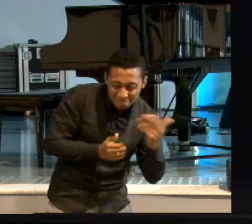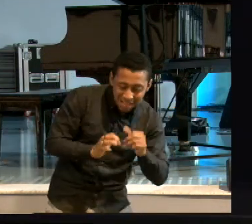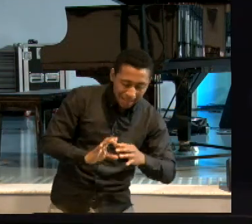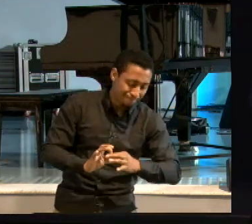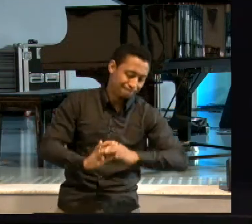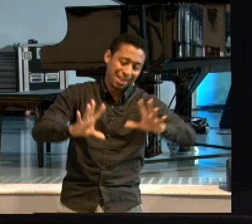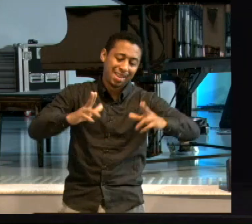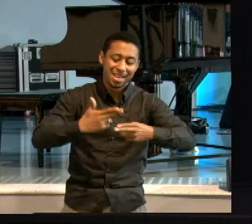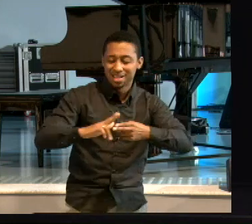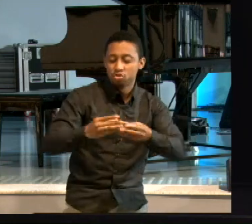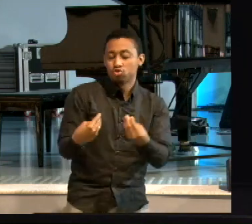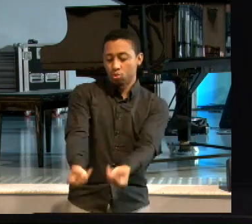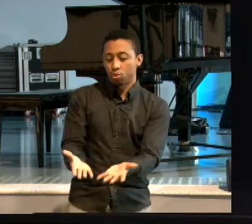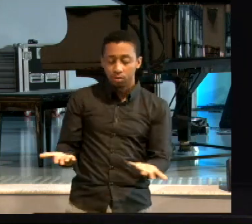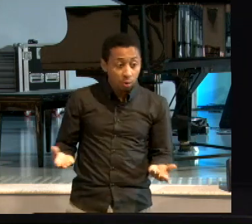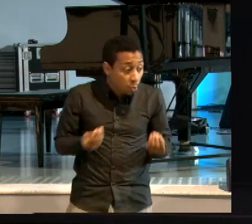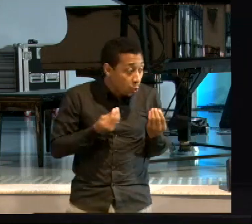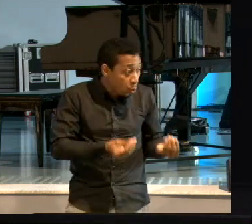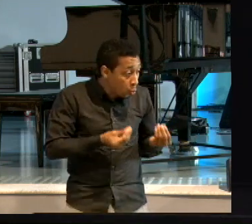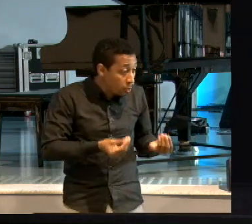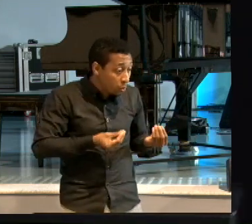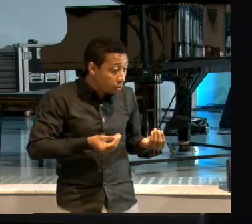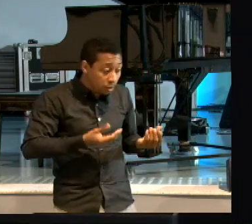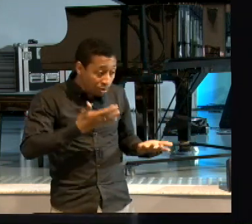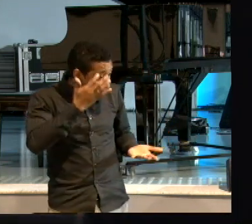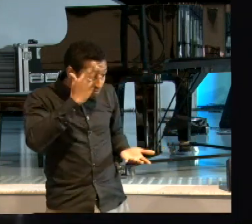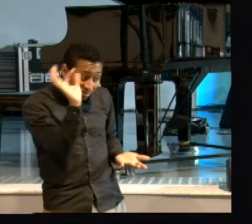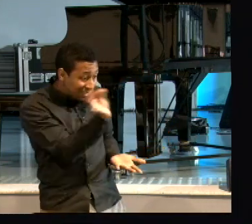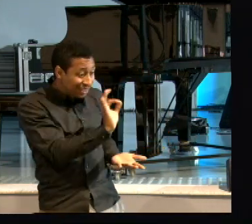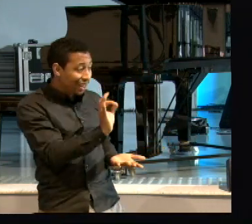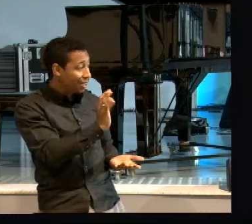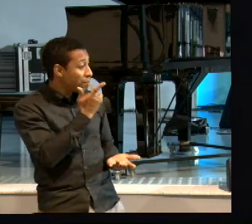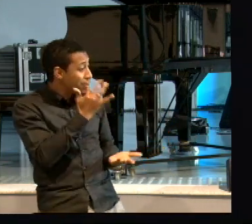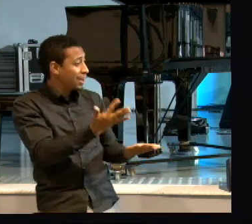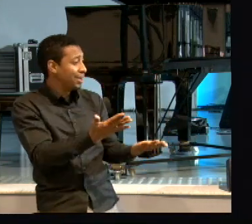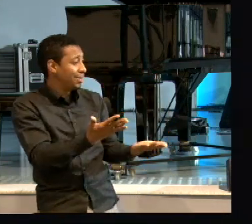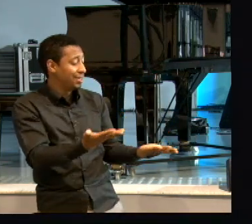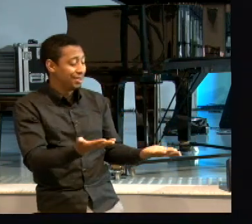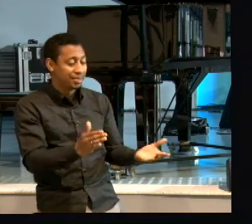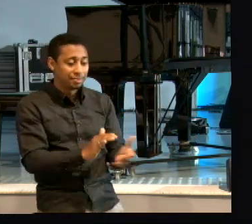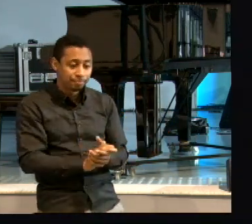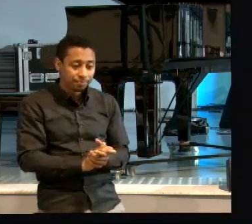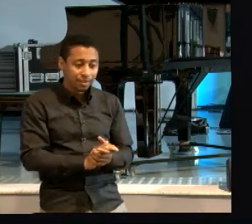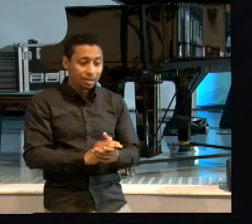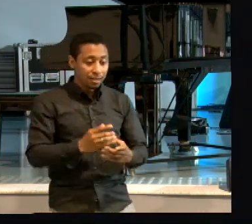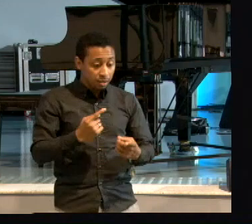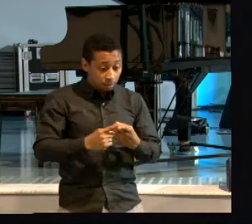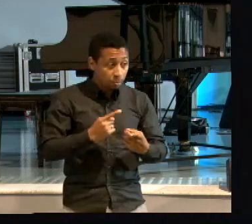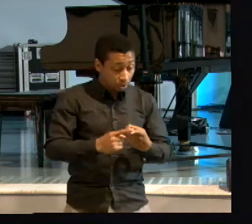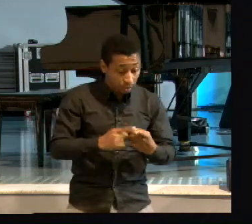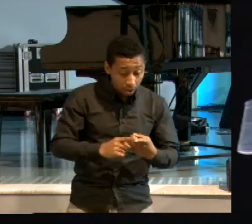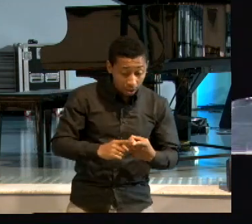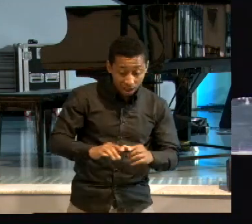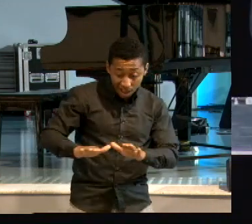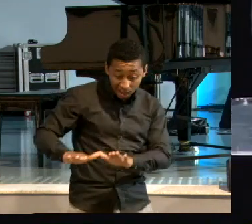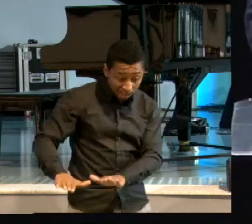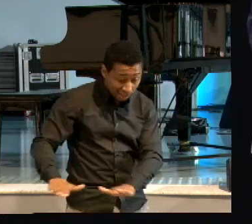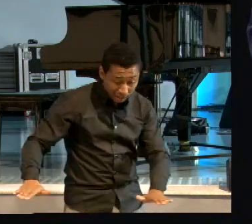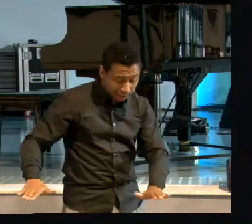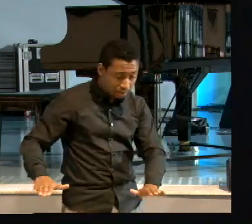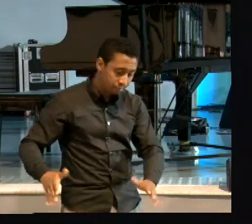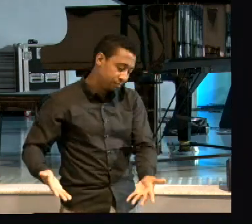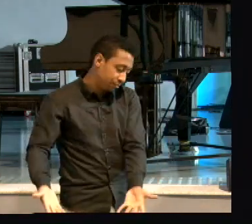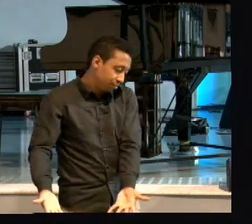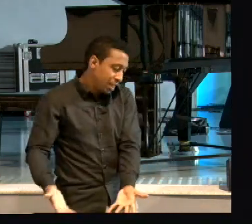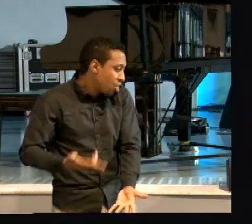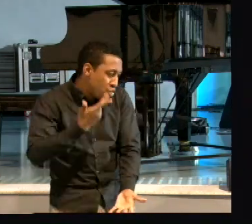deixando eles decidir o que, que eles acham que precisam ou não. Porque da criança a gente não deveria esperar um comportamento diferente,